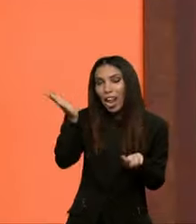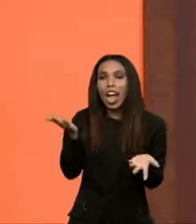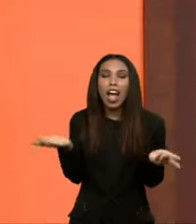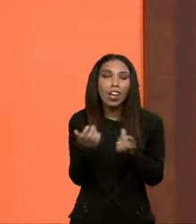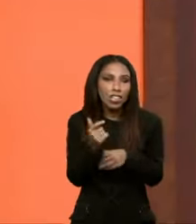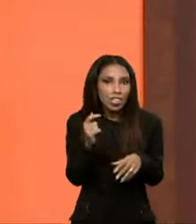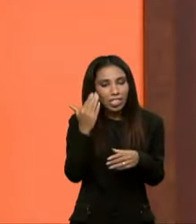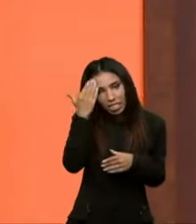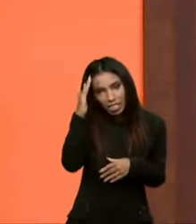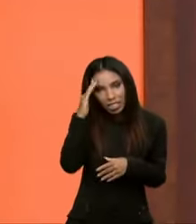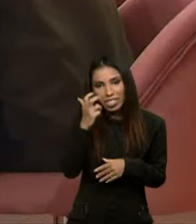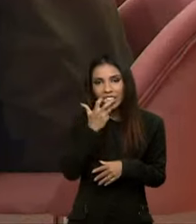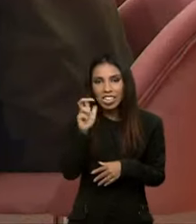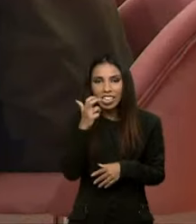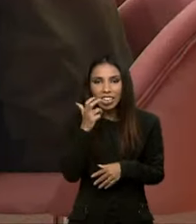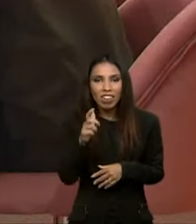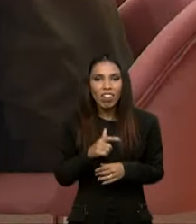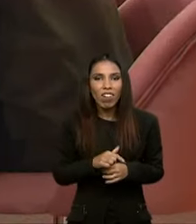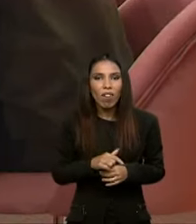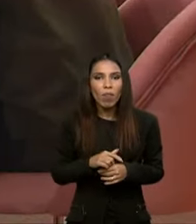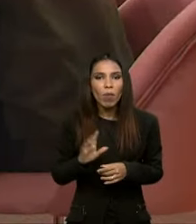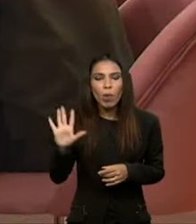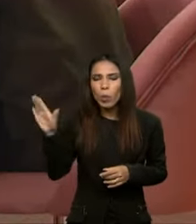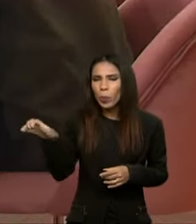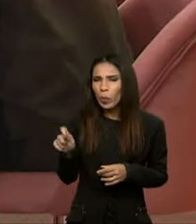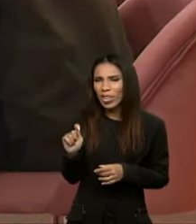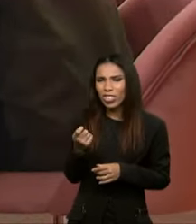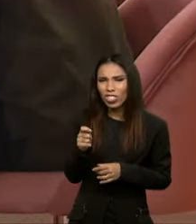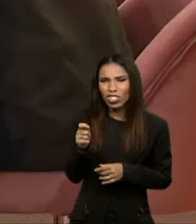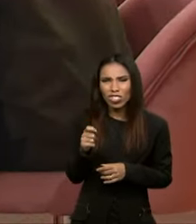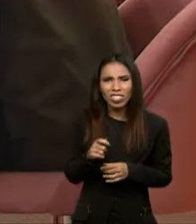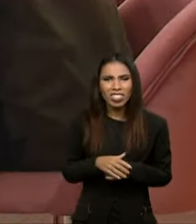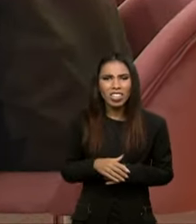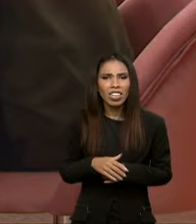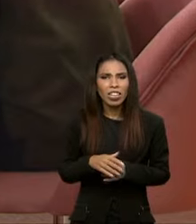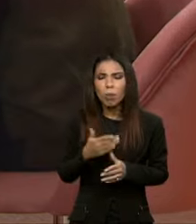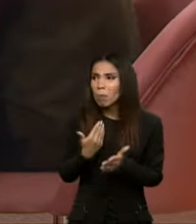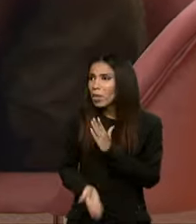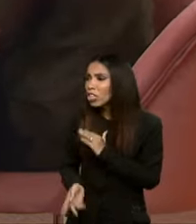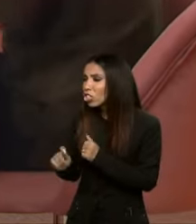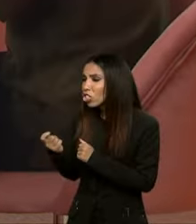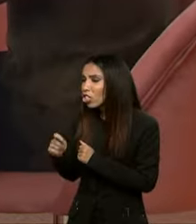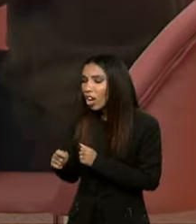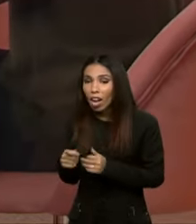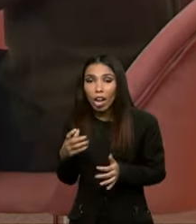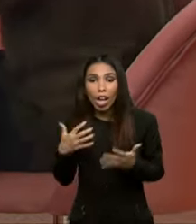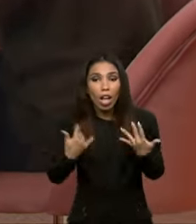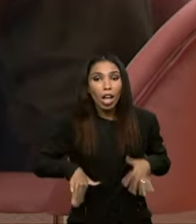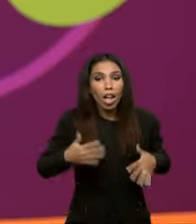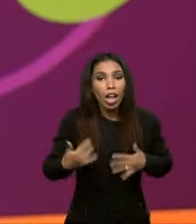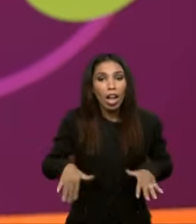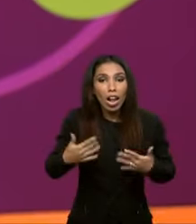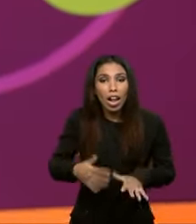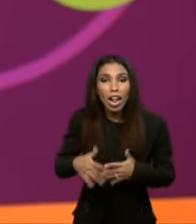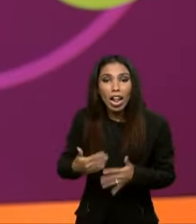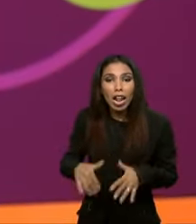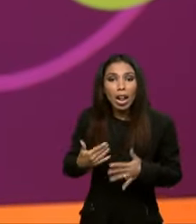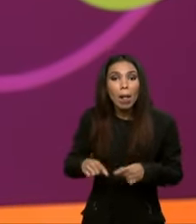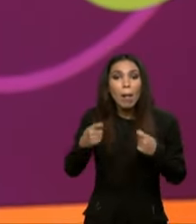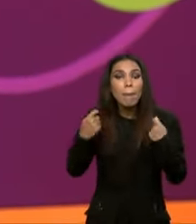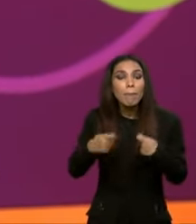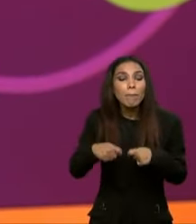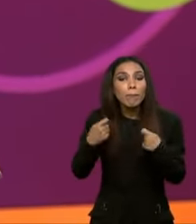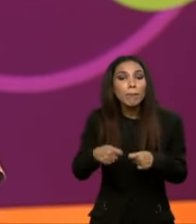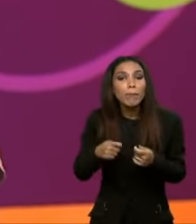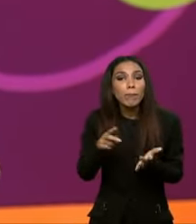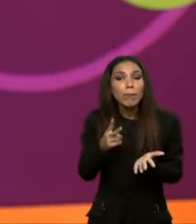Eu já ouvi várias versões. Eu tava lá embaixo, agora eu perdi a chave do carro. Aí acho que foi o Hilton, falou, ah, pede pra São Longuinho então. Quando eu tô muito desesperado, eu sei, aí me fala, não, tem que ser